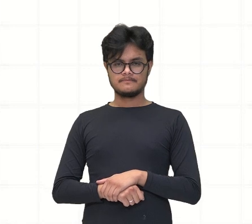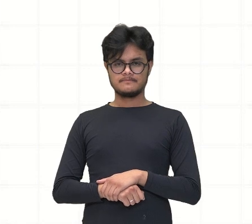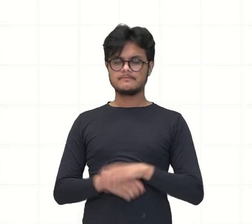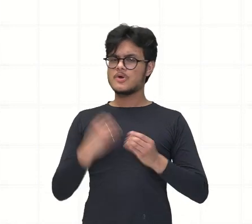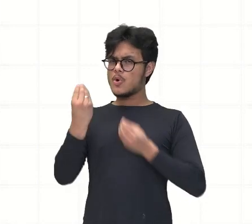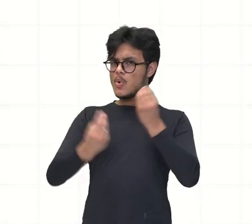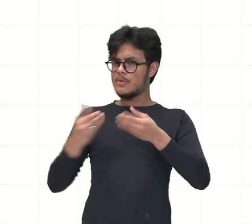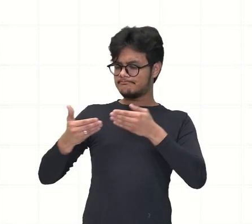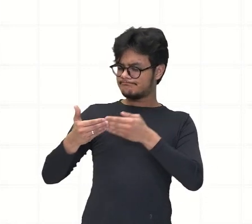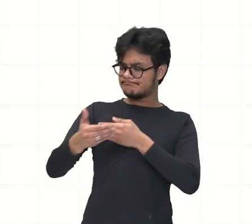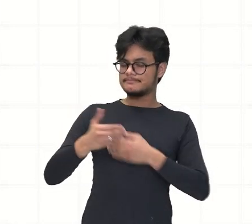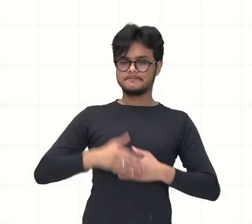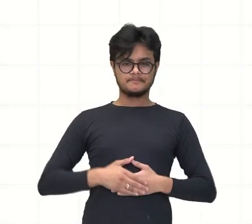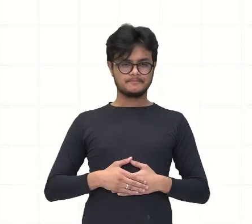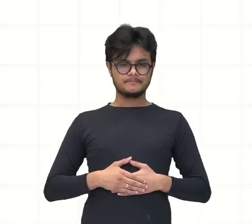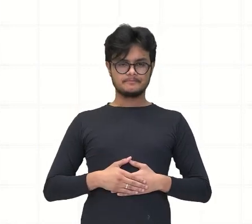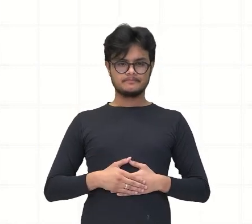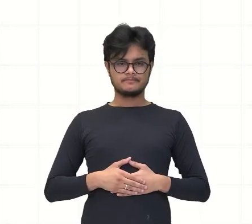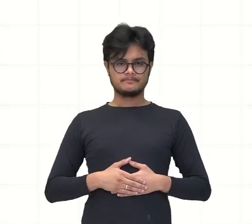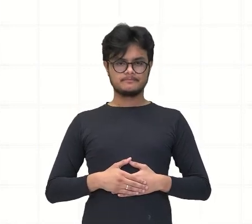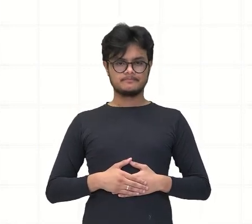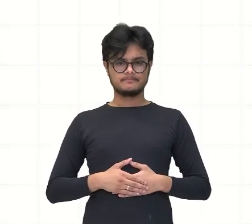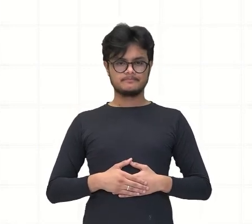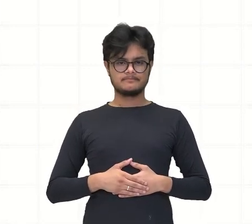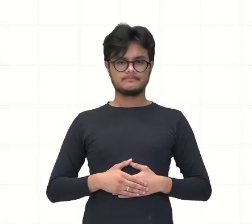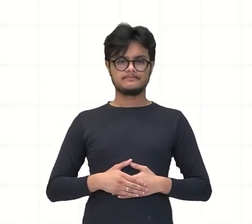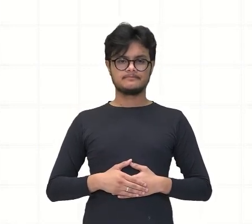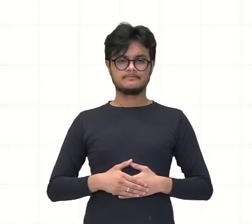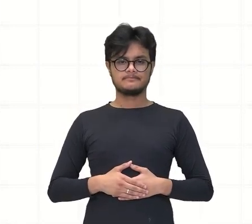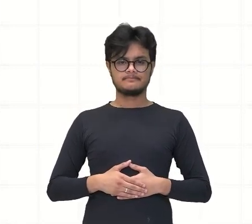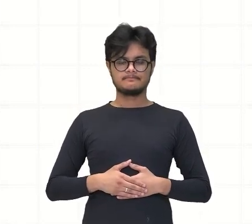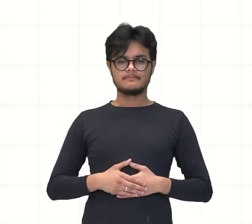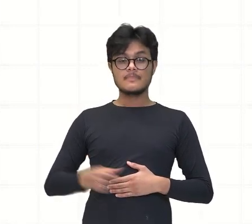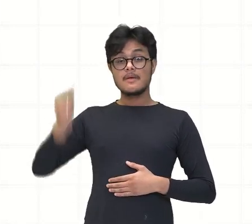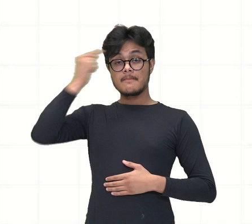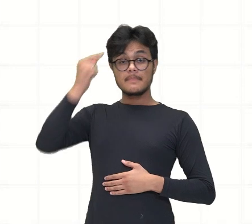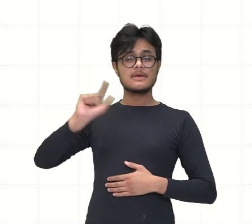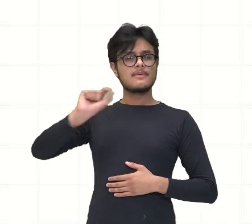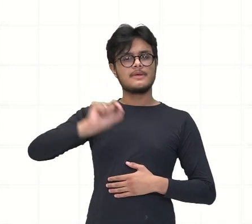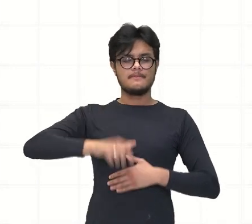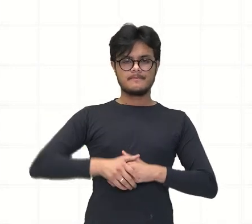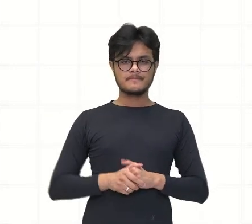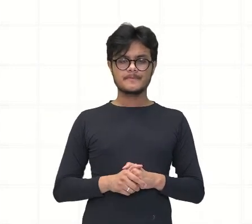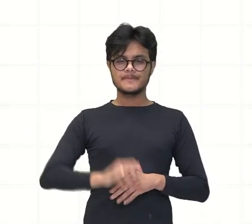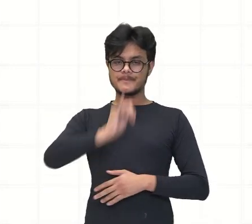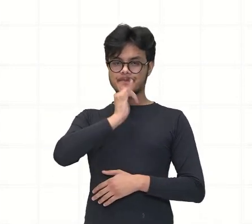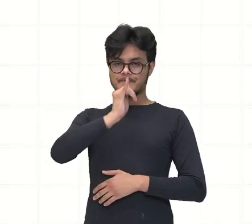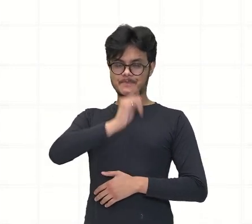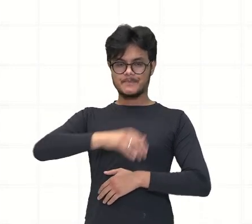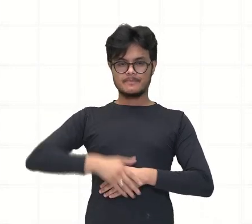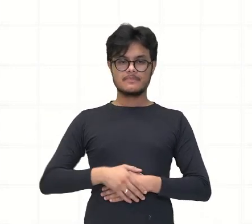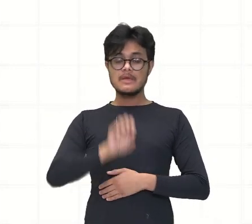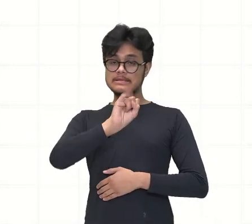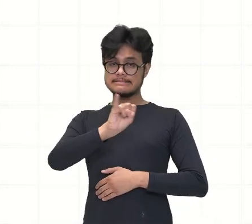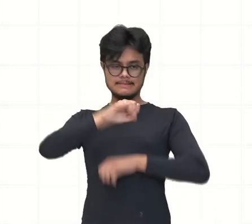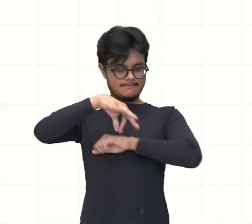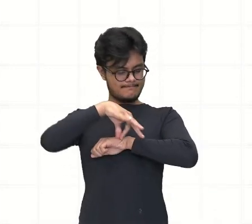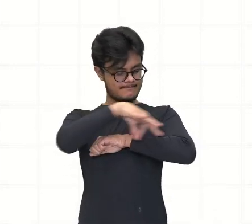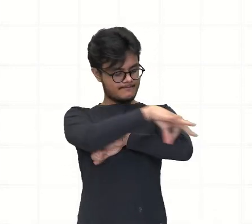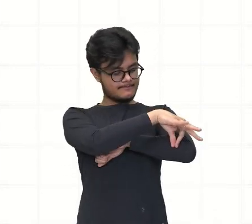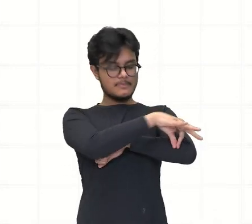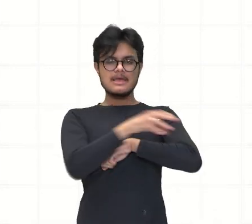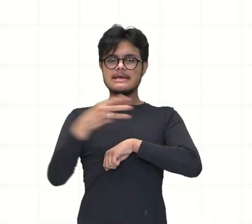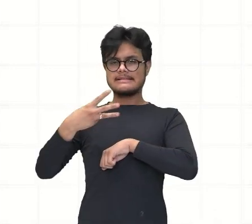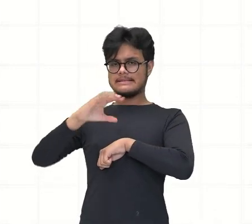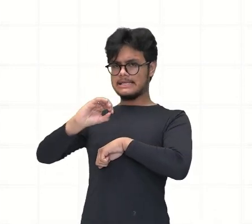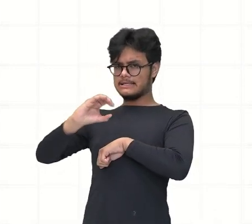micrômetro. Ok. Então, eu tenho que pensar o seguinte, né? O primeiro passo